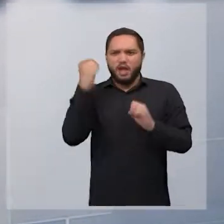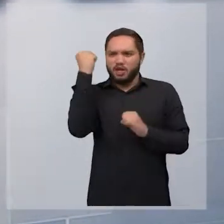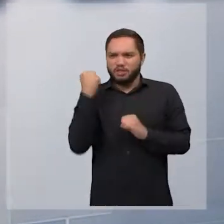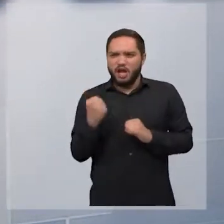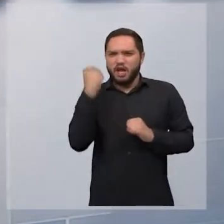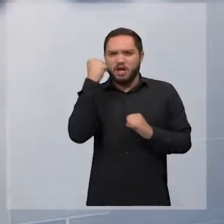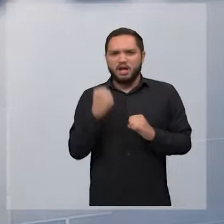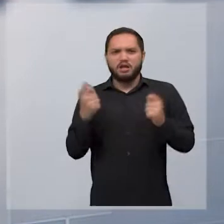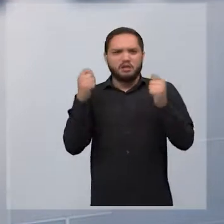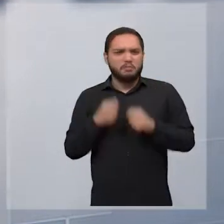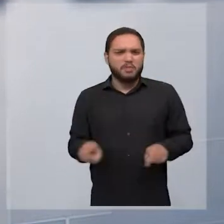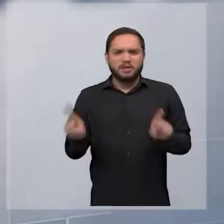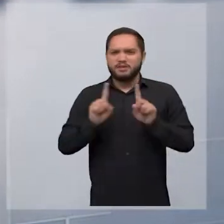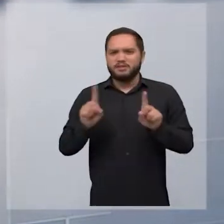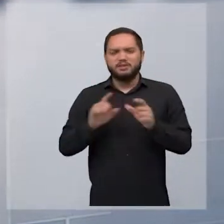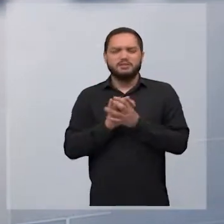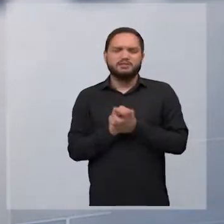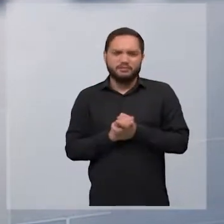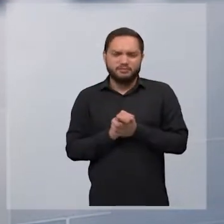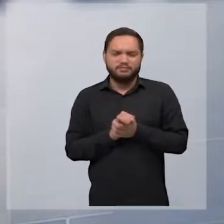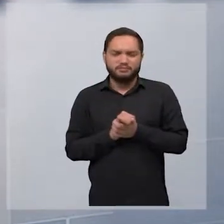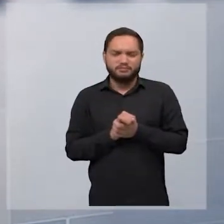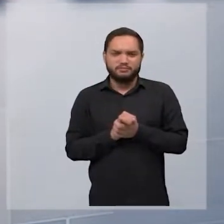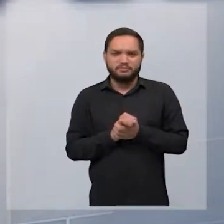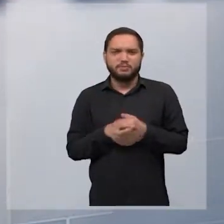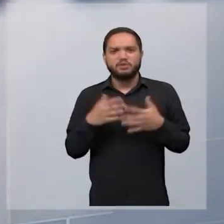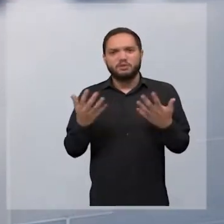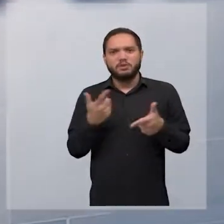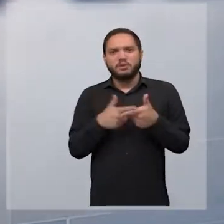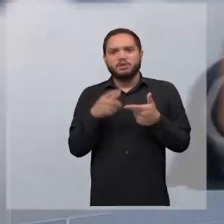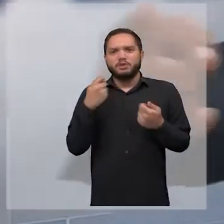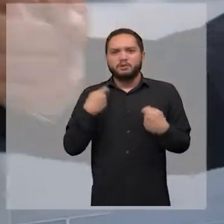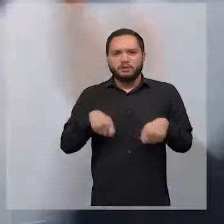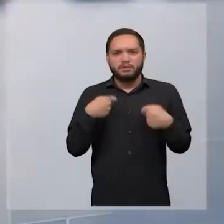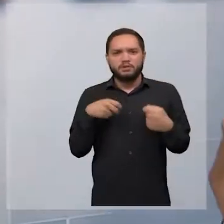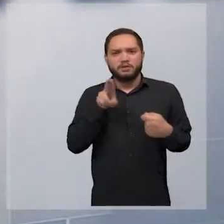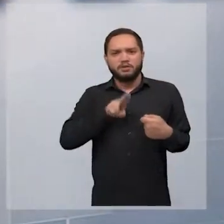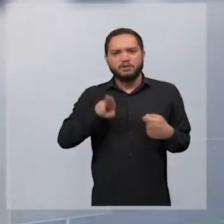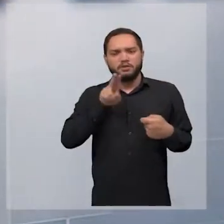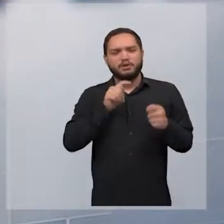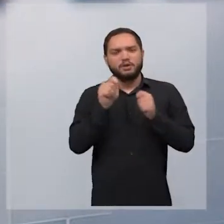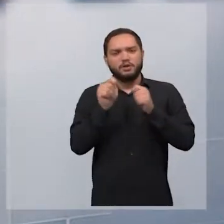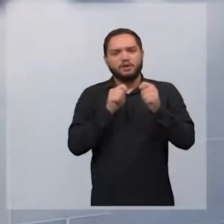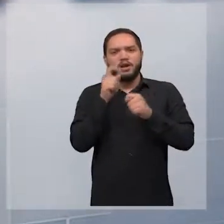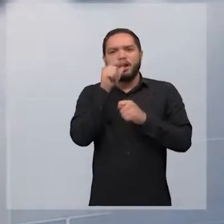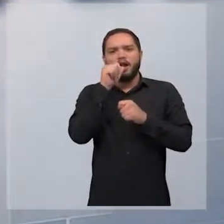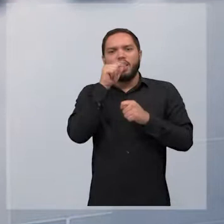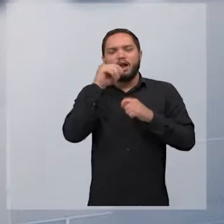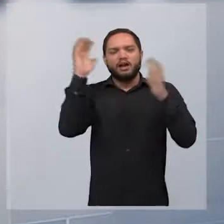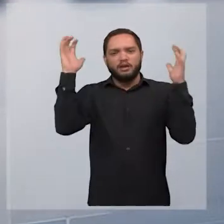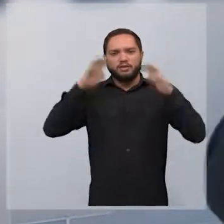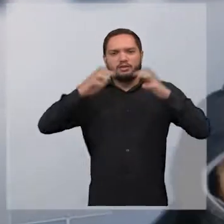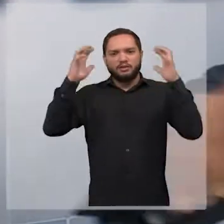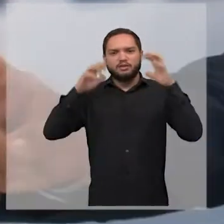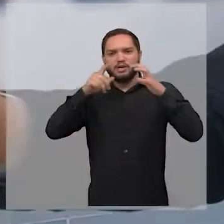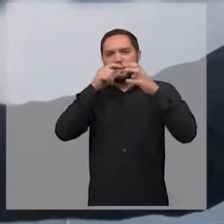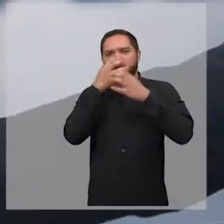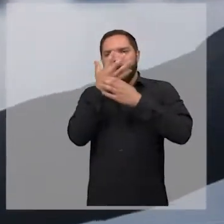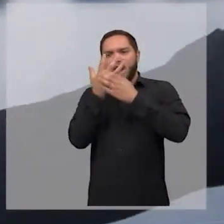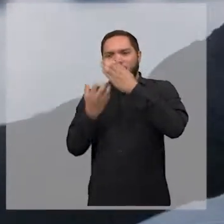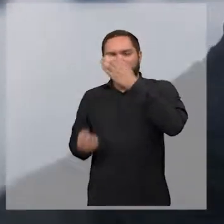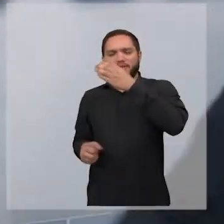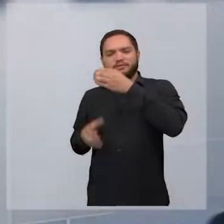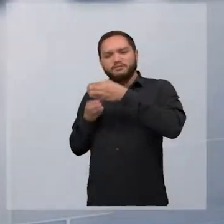muitas vezes. Qual é o problema da gente, inclusive, otimizar uma grande cisterna que capte água de chuva e durante 4 a 5